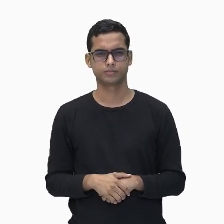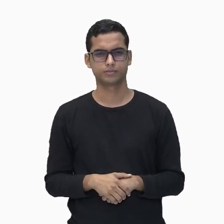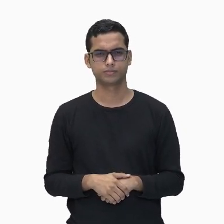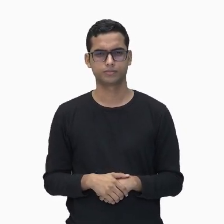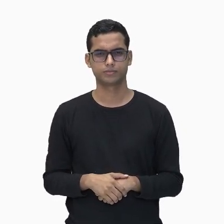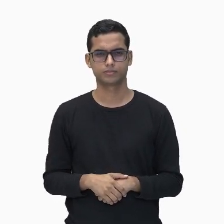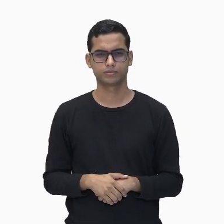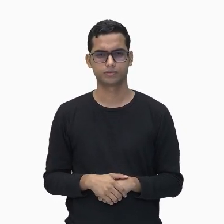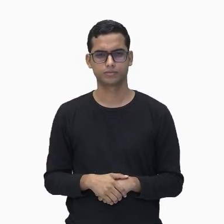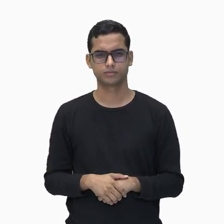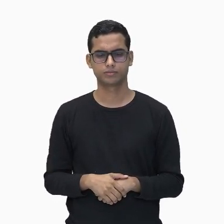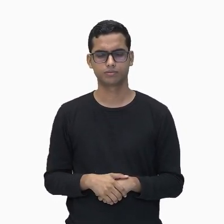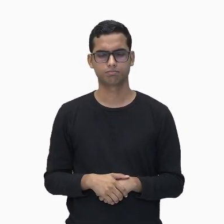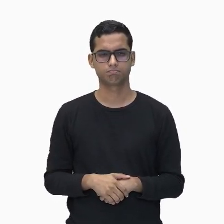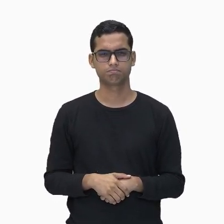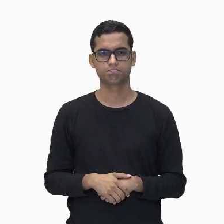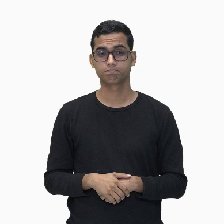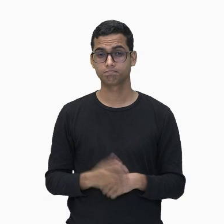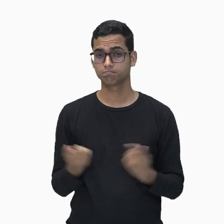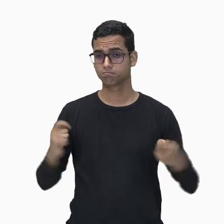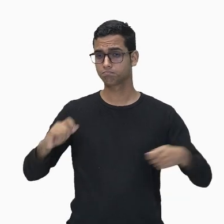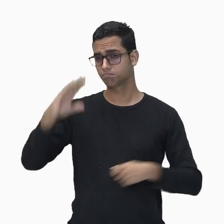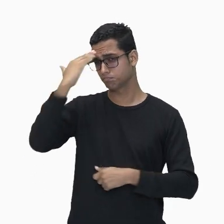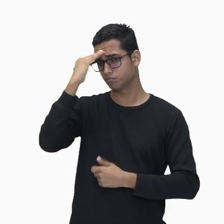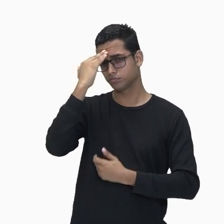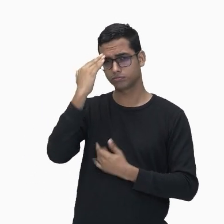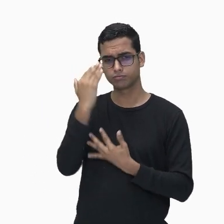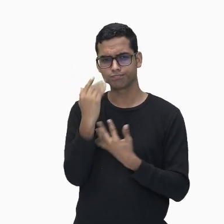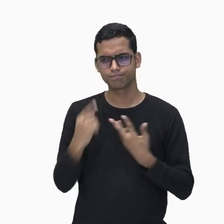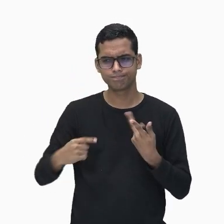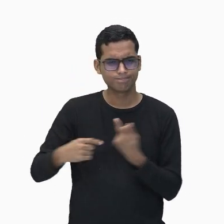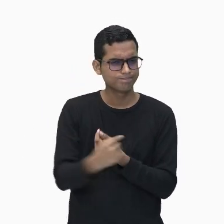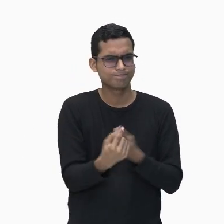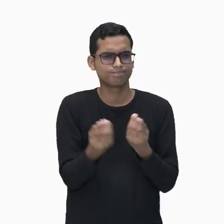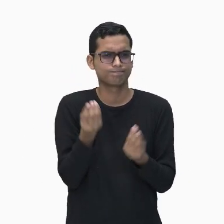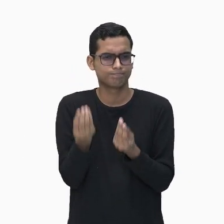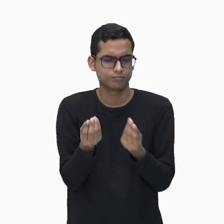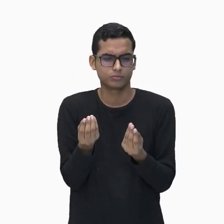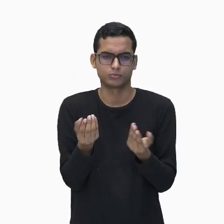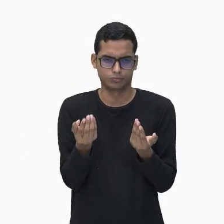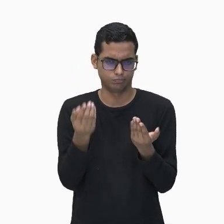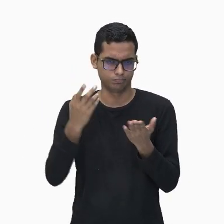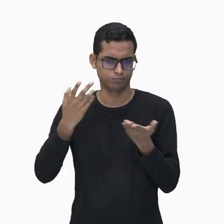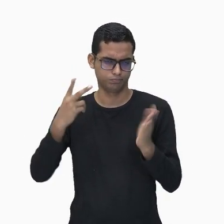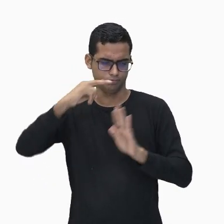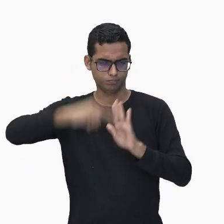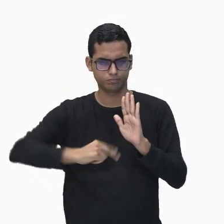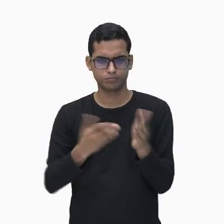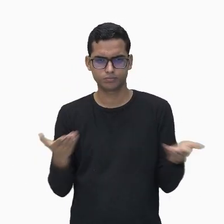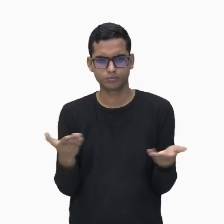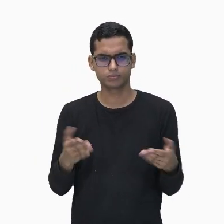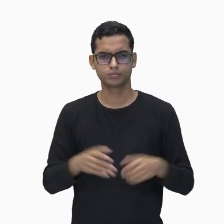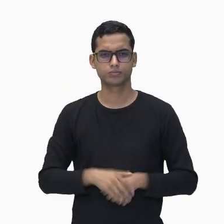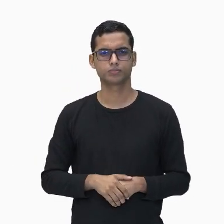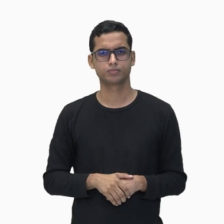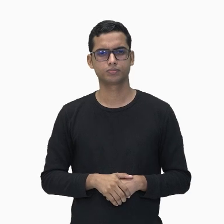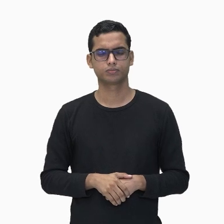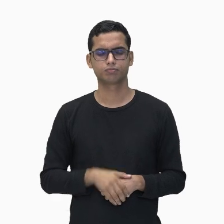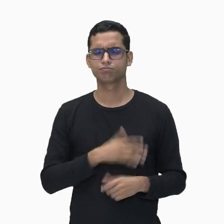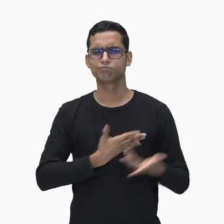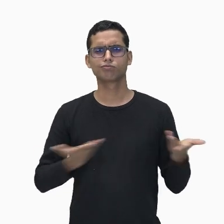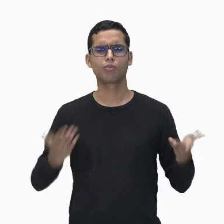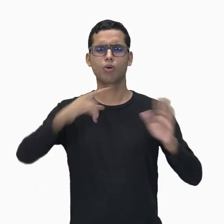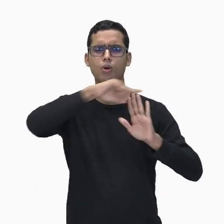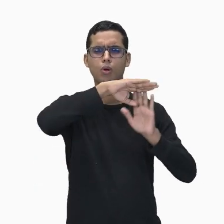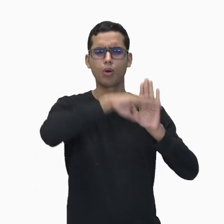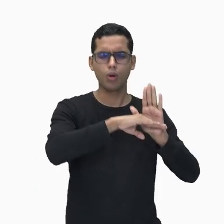interpretada de várias formas, né? Mas quais são, só para finalizar essa leitura, quais são, né, essas medidas que são tomadas